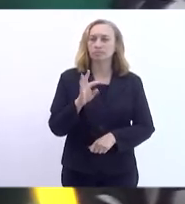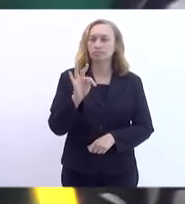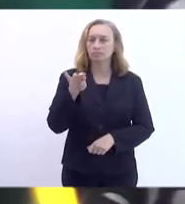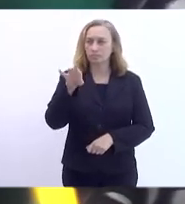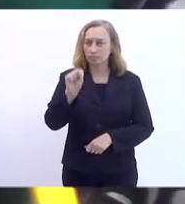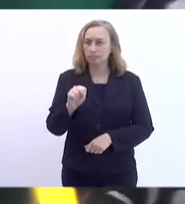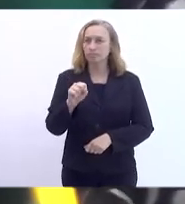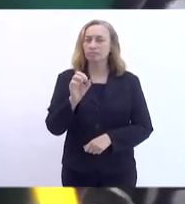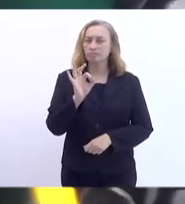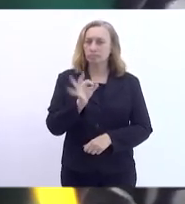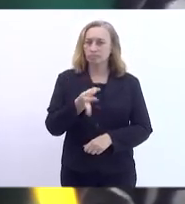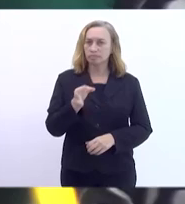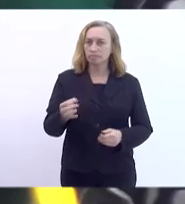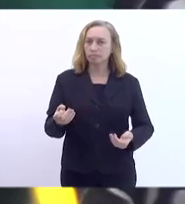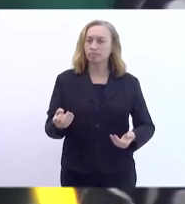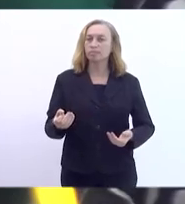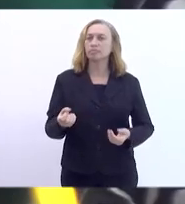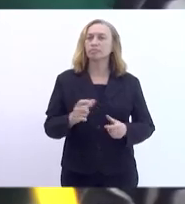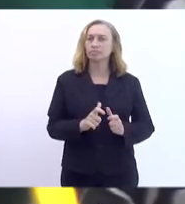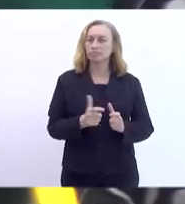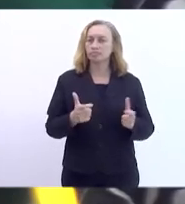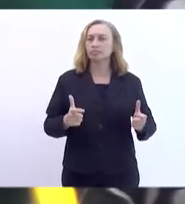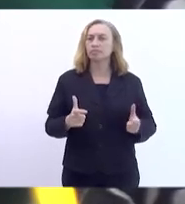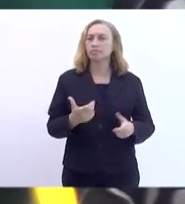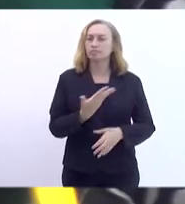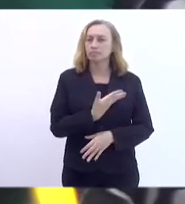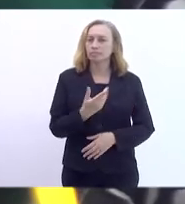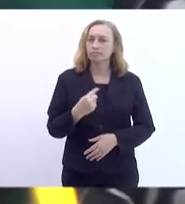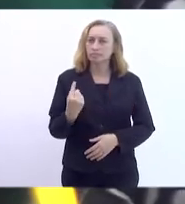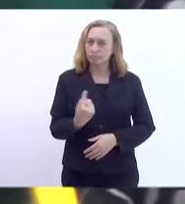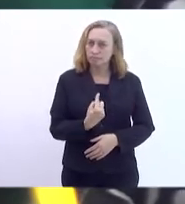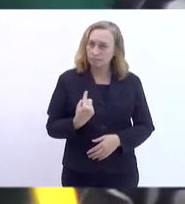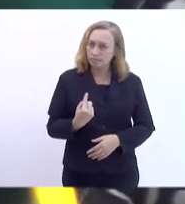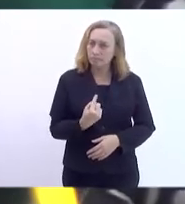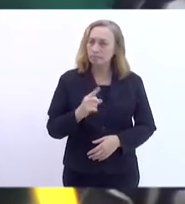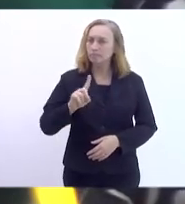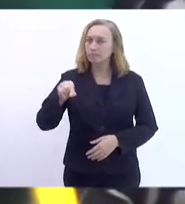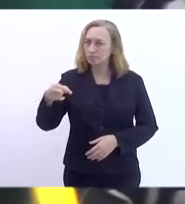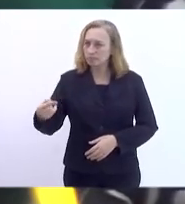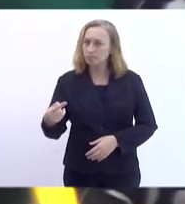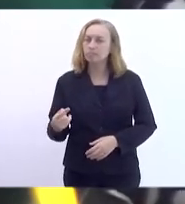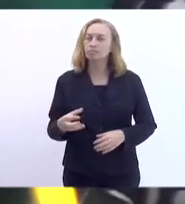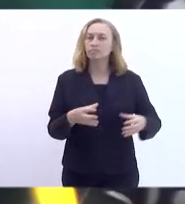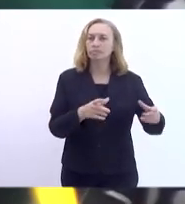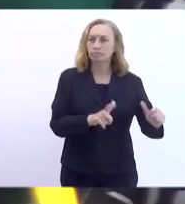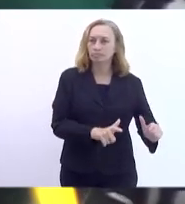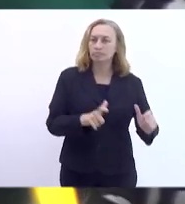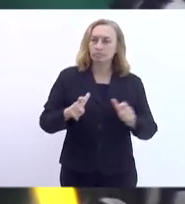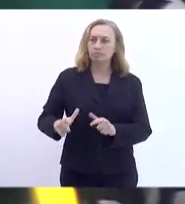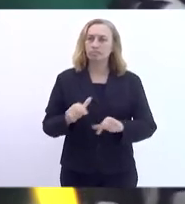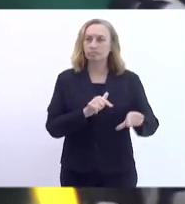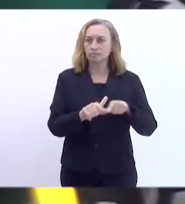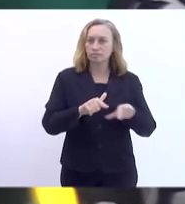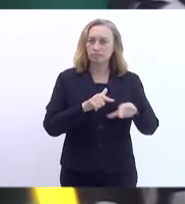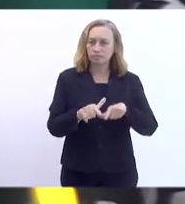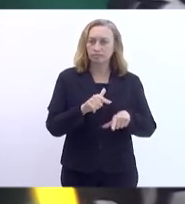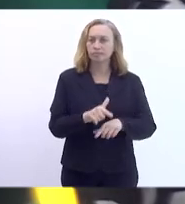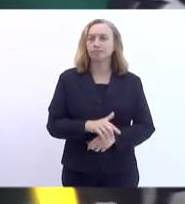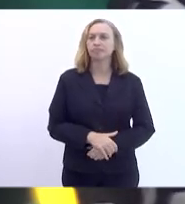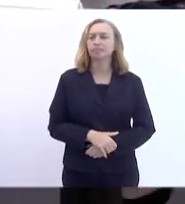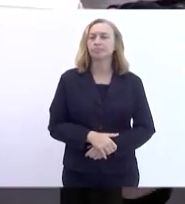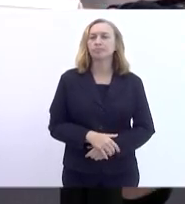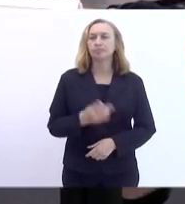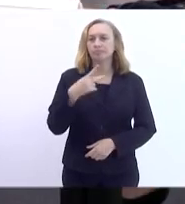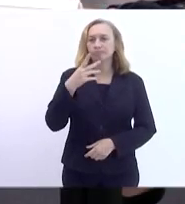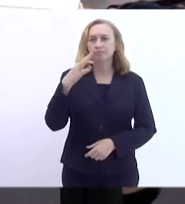tenho convicção que será um grande aliado também para a realização do Futuro tá fão para as demais carreras e eu tenho certeza que será um grande aliado Como